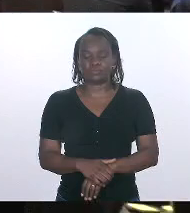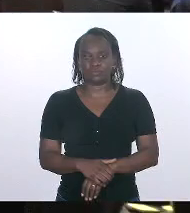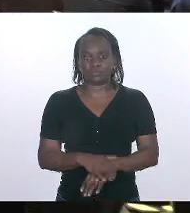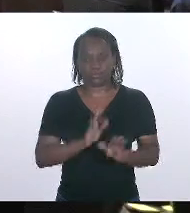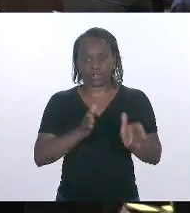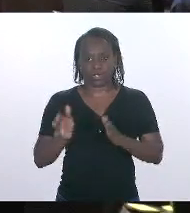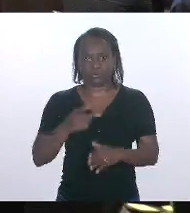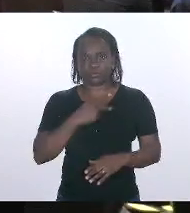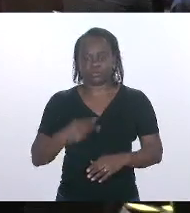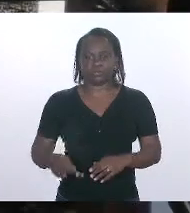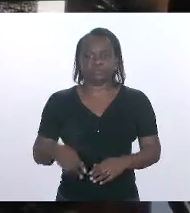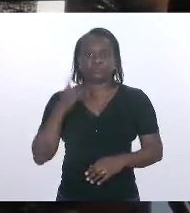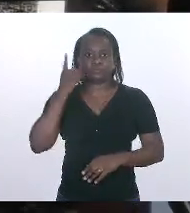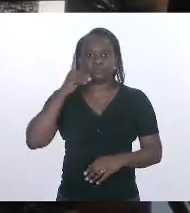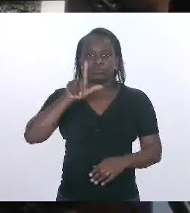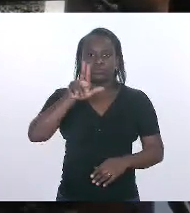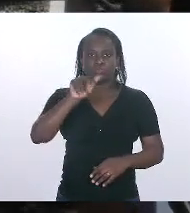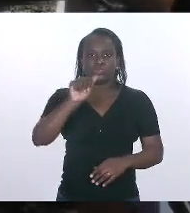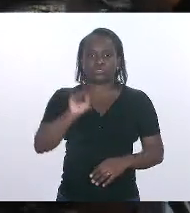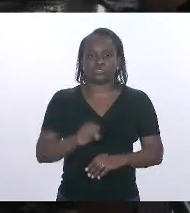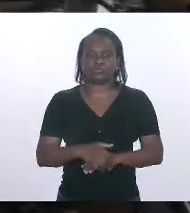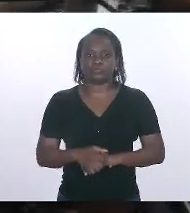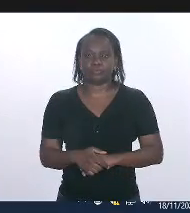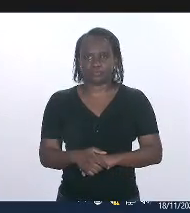Pela ordem, senhor presidente. Deputado Luiz.